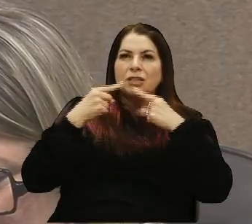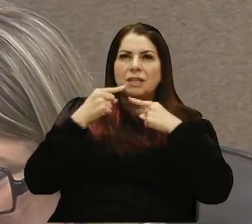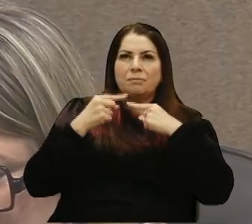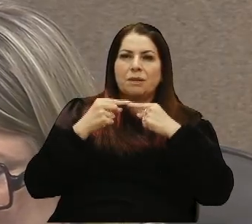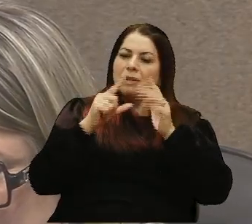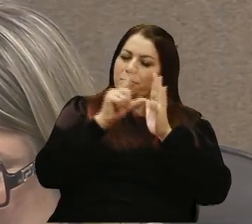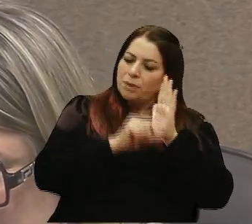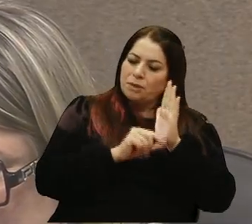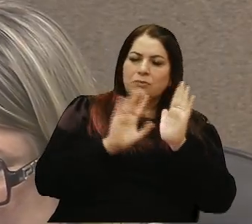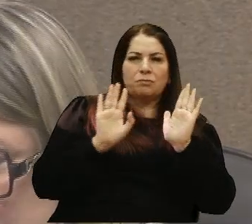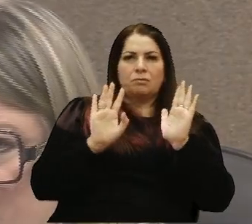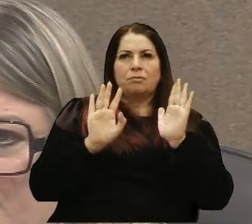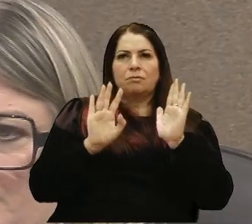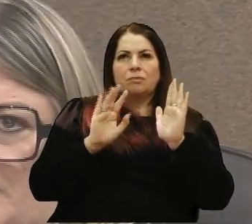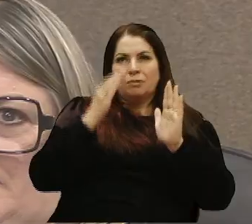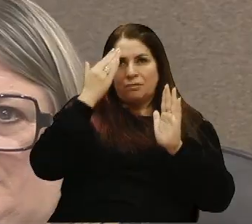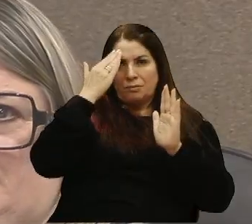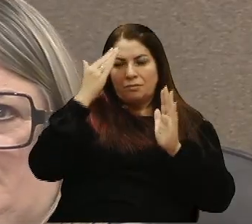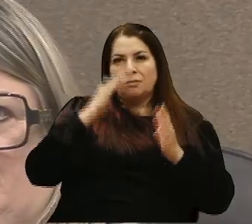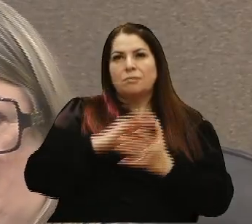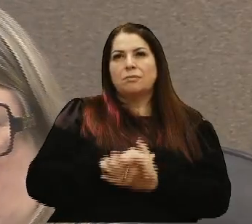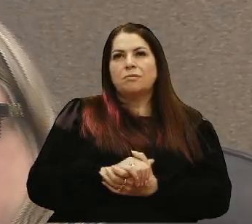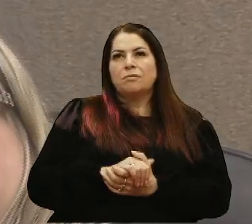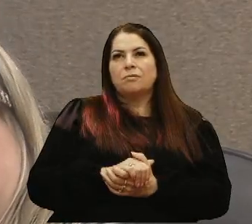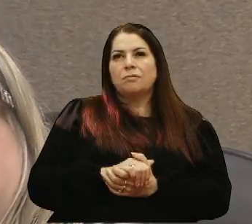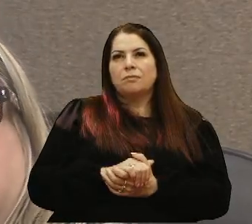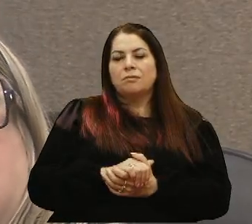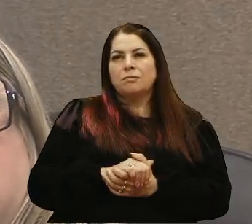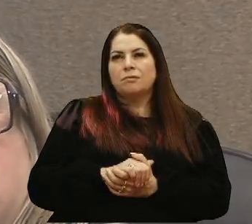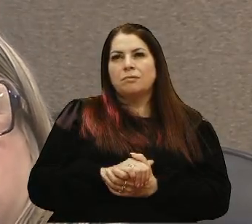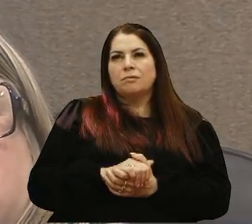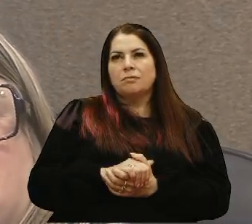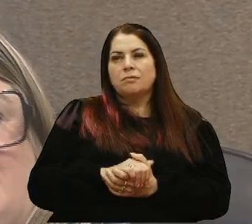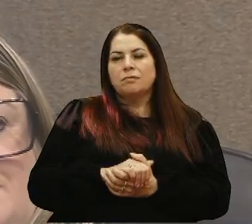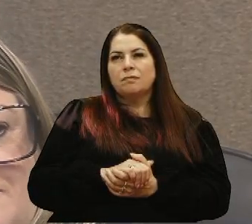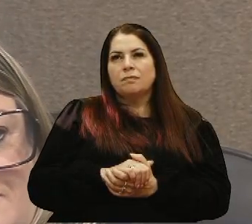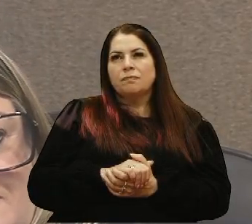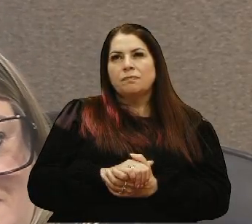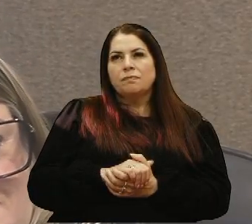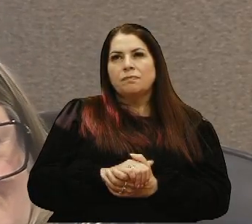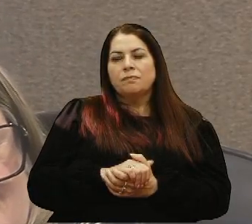menos e agradecer. Hã?